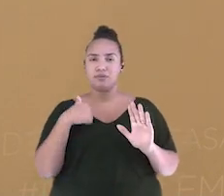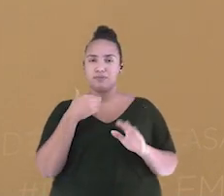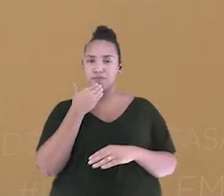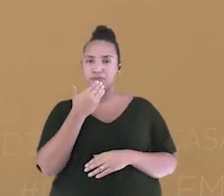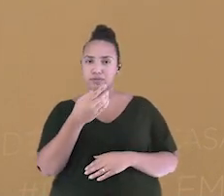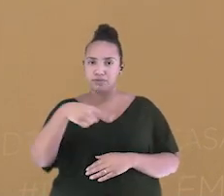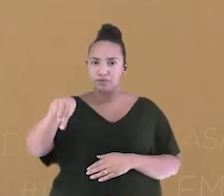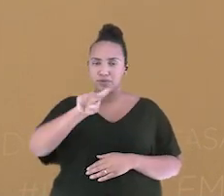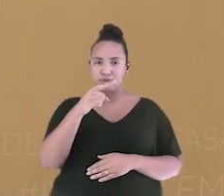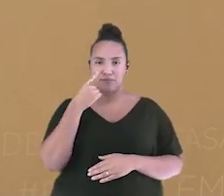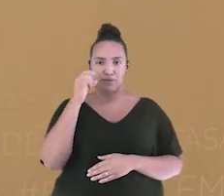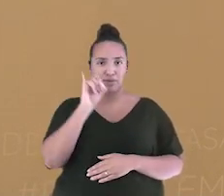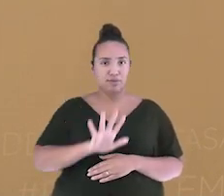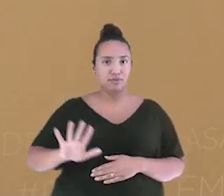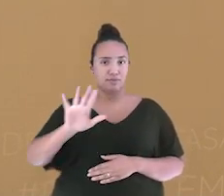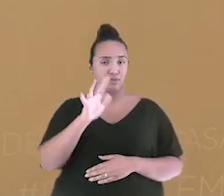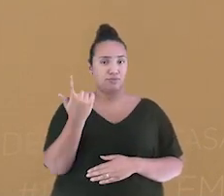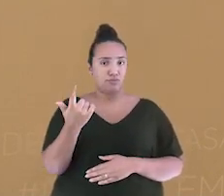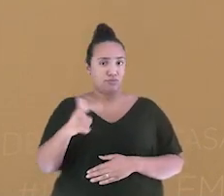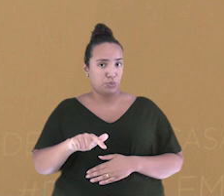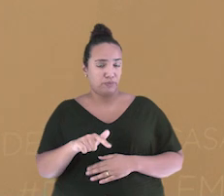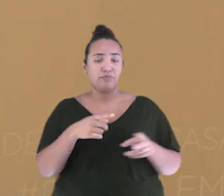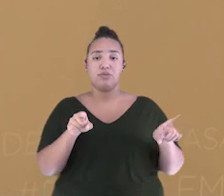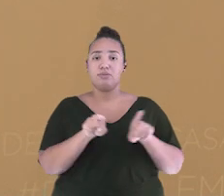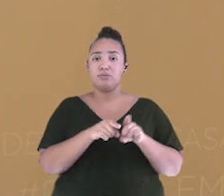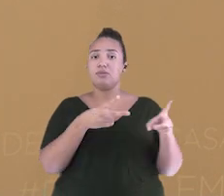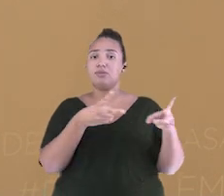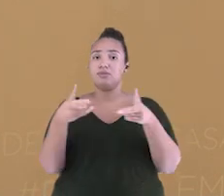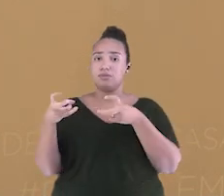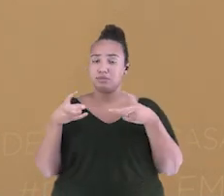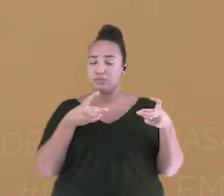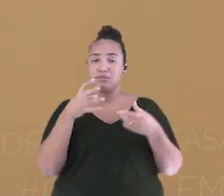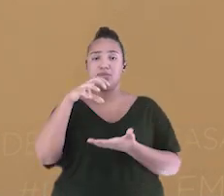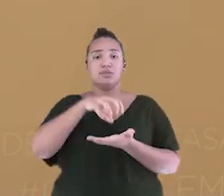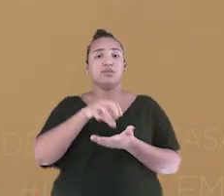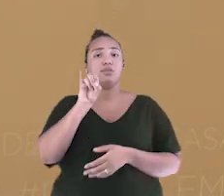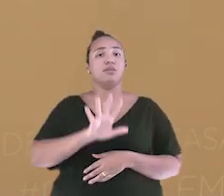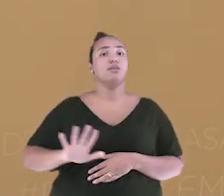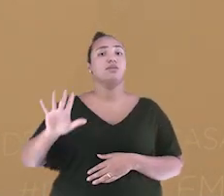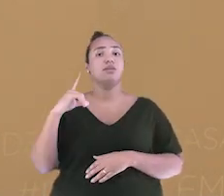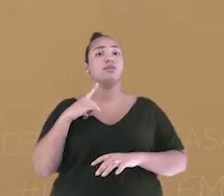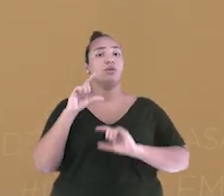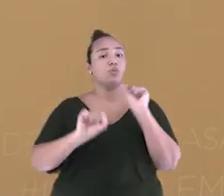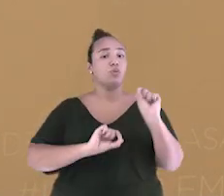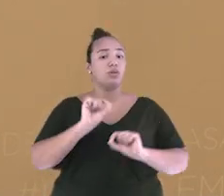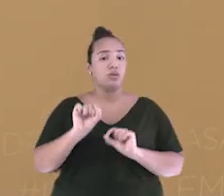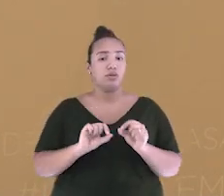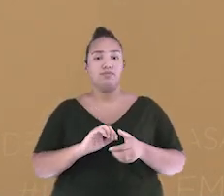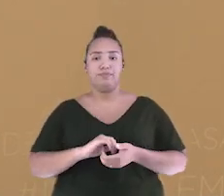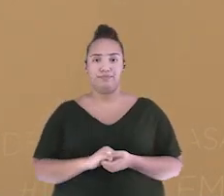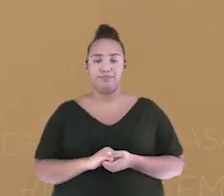Mas se eu te pedir para olhar a imagem novamente e identificar o que está no centro da